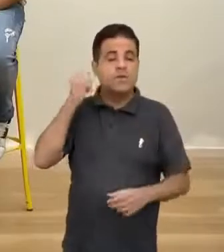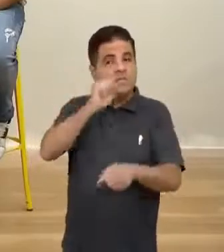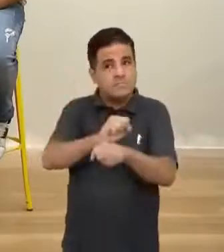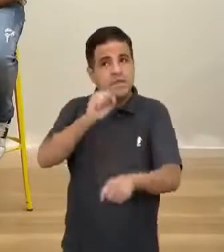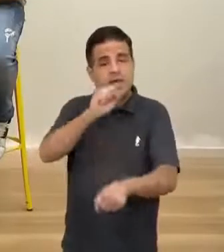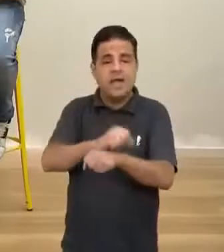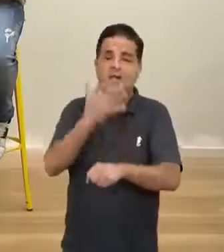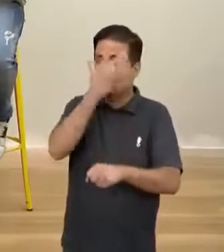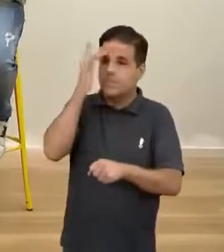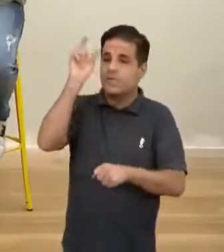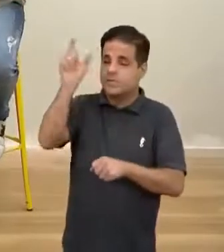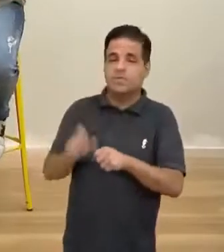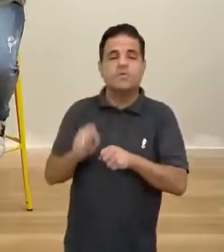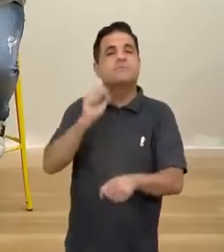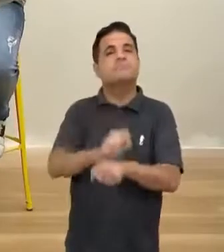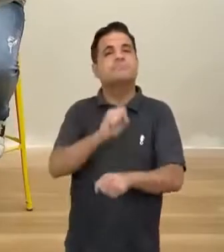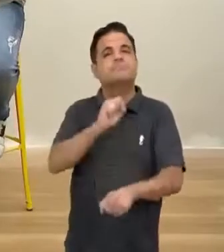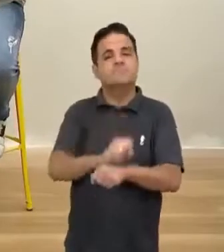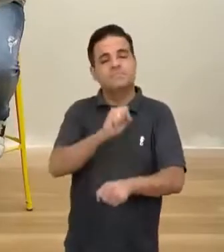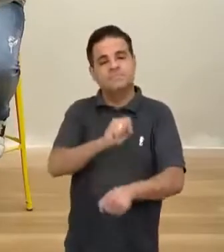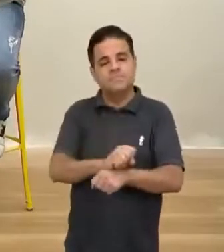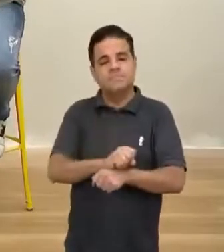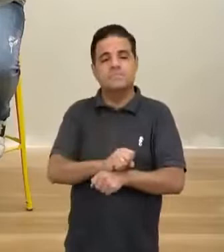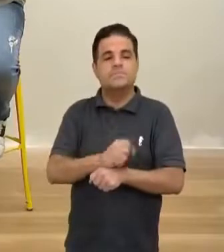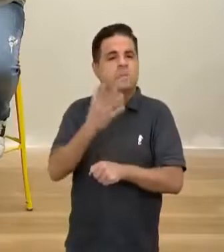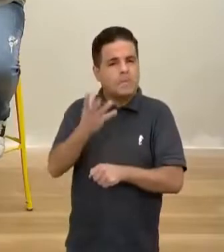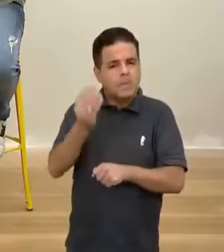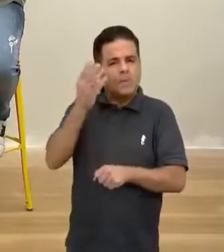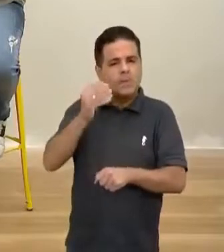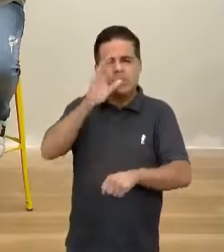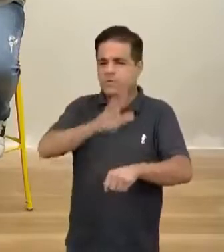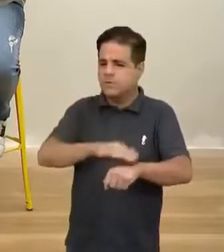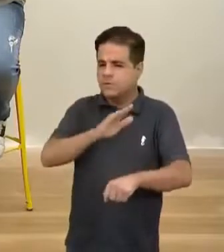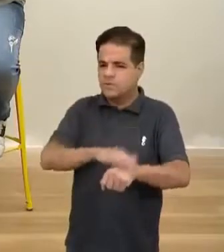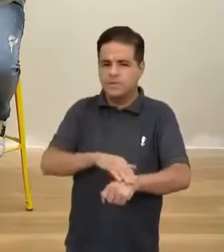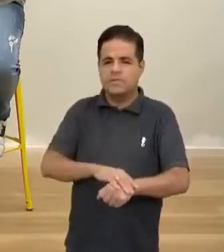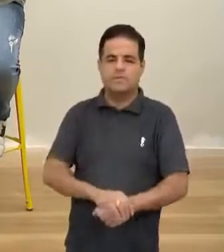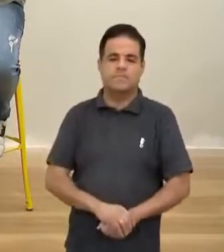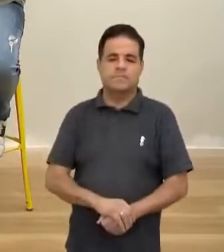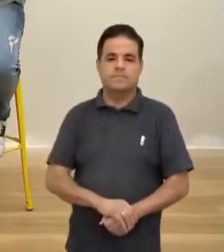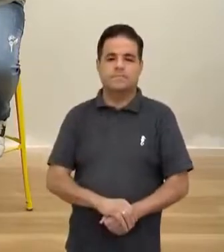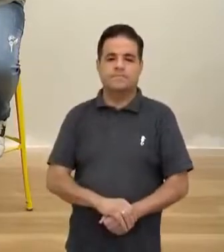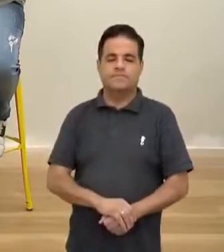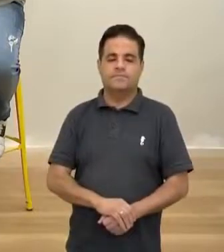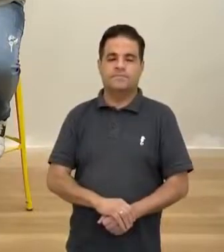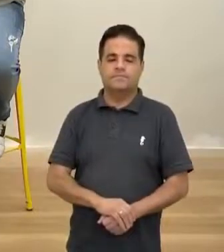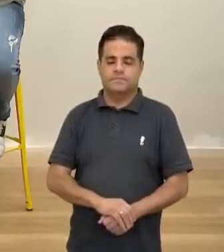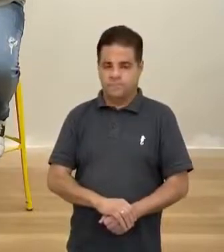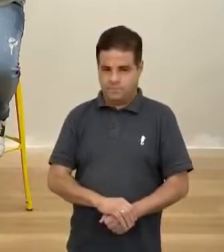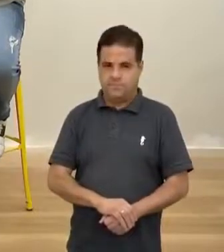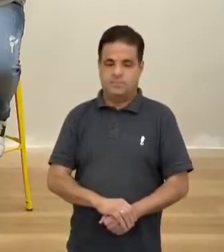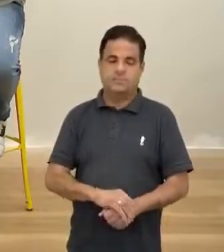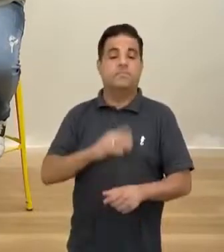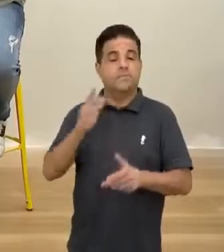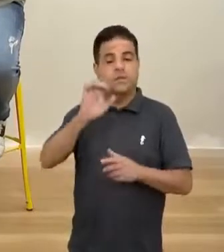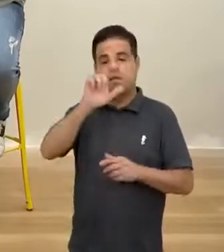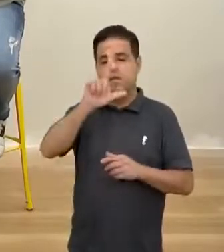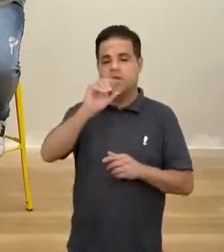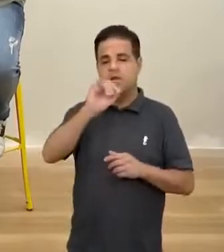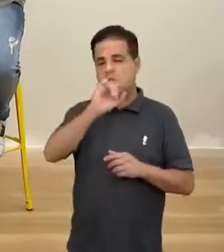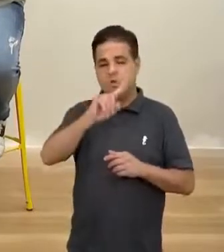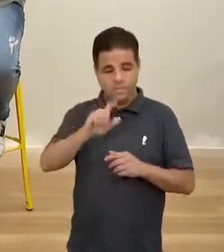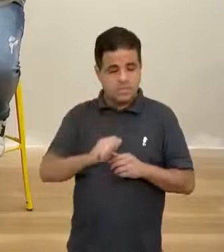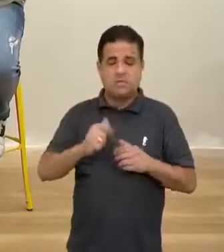muito uma pessoa, a Fabrícia falou, esperar muito, seguiram nessa linha. Esperando o médico, né? A Heloísa colocou assim,